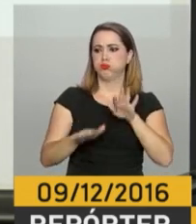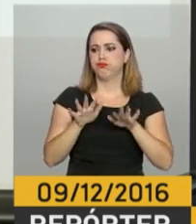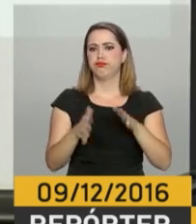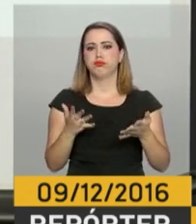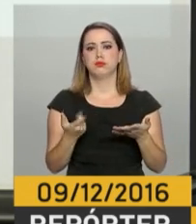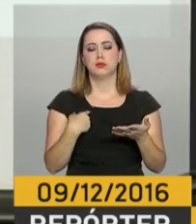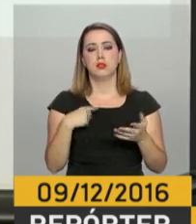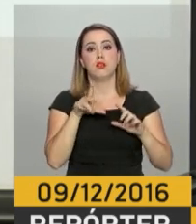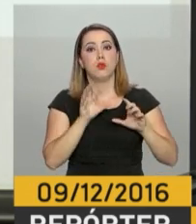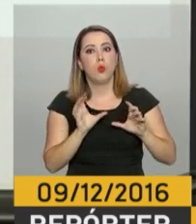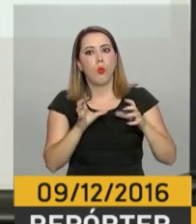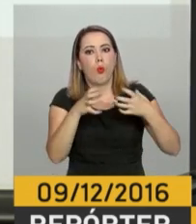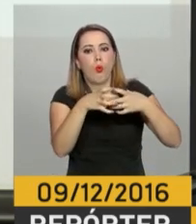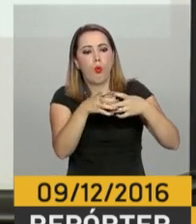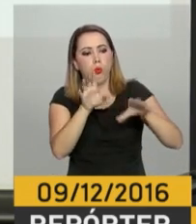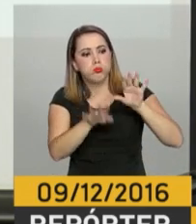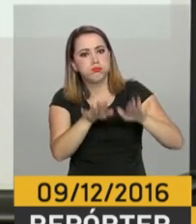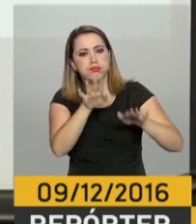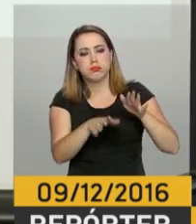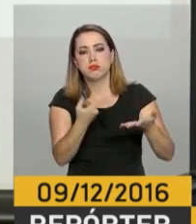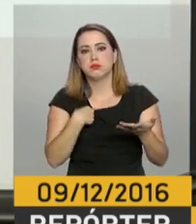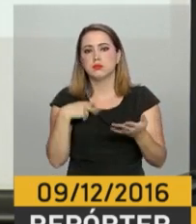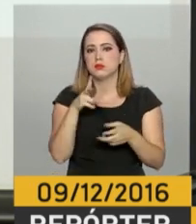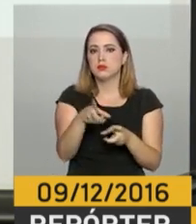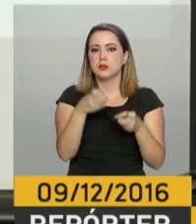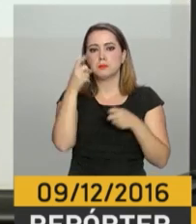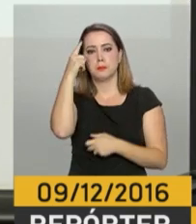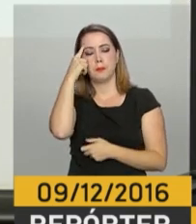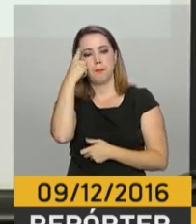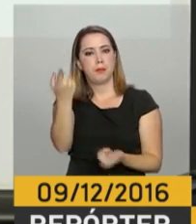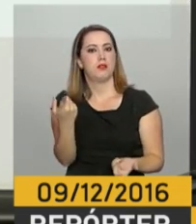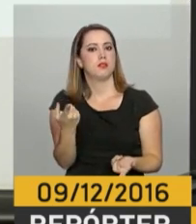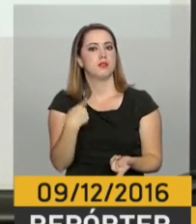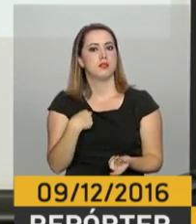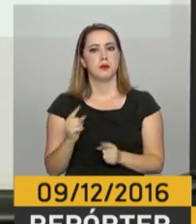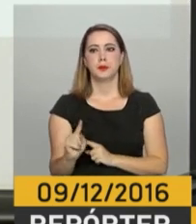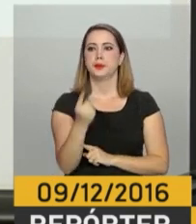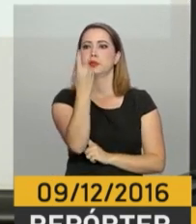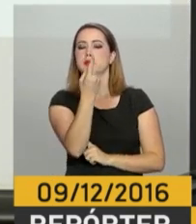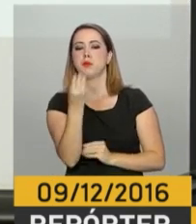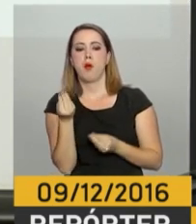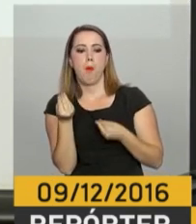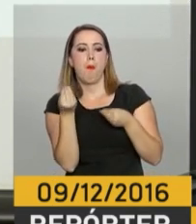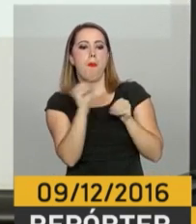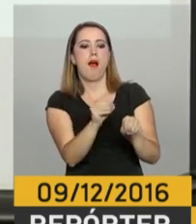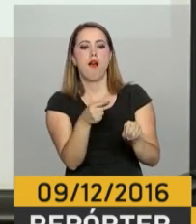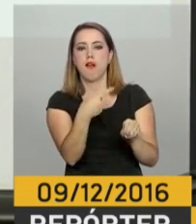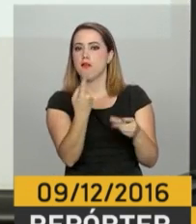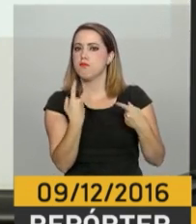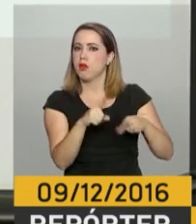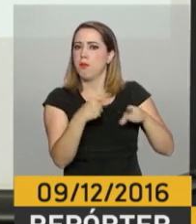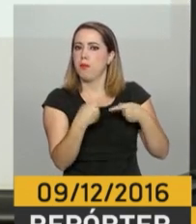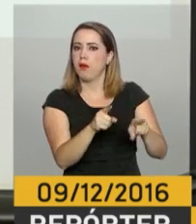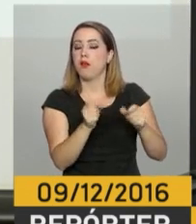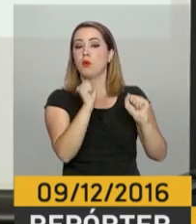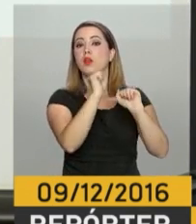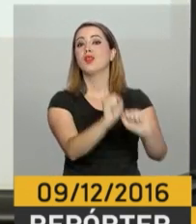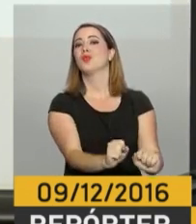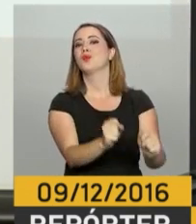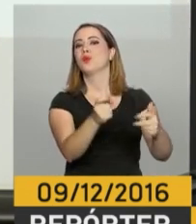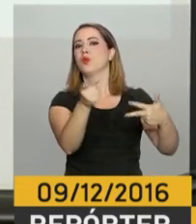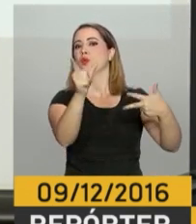pensa no abalo institucional, as primeiras críticas se dirigem naturalmente ao Poder Legislativo, porque é o poder